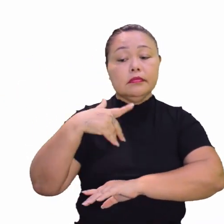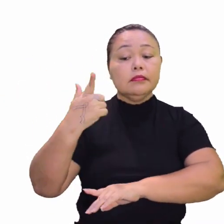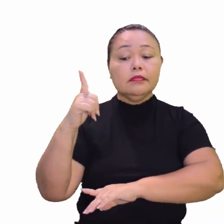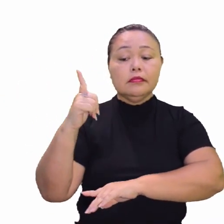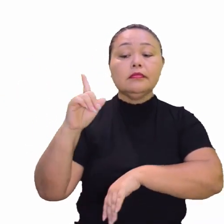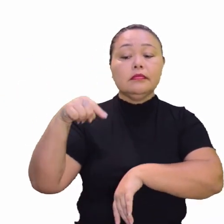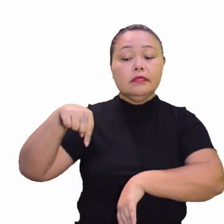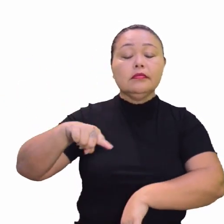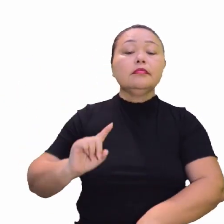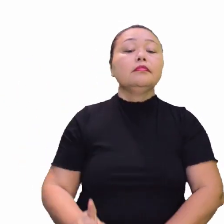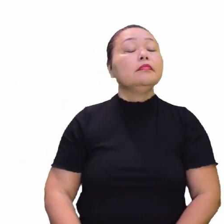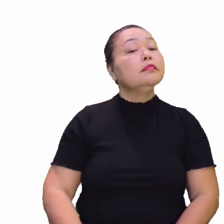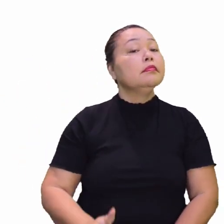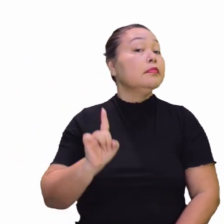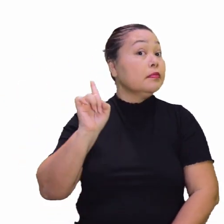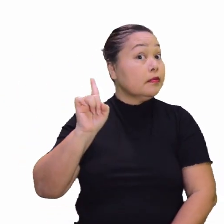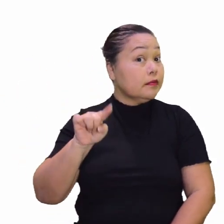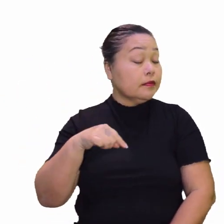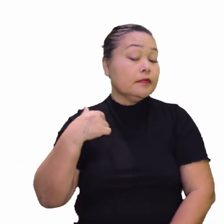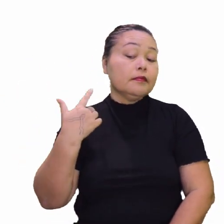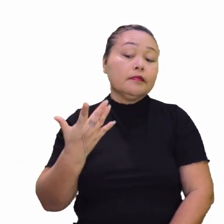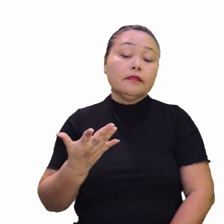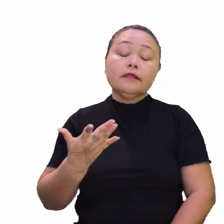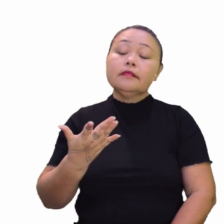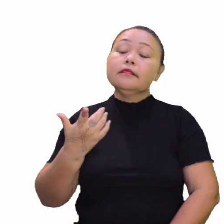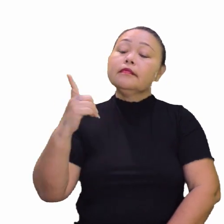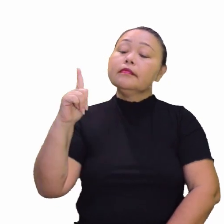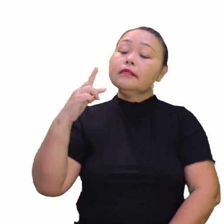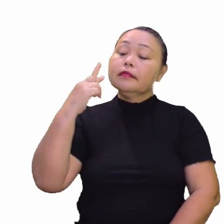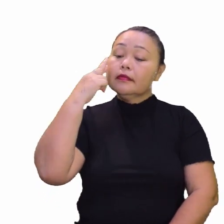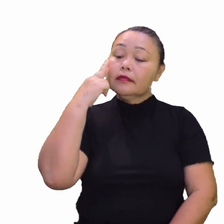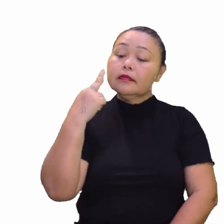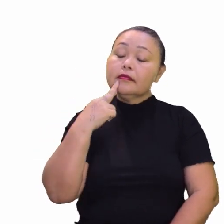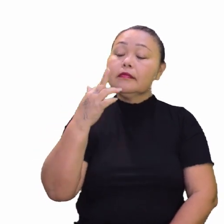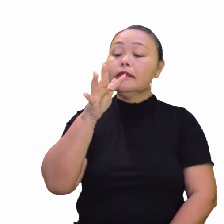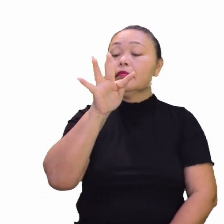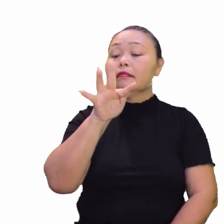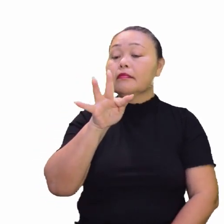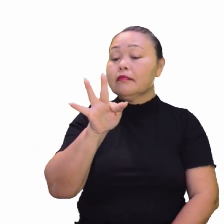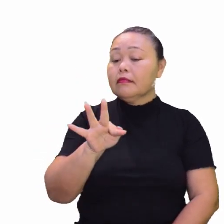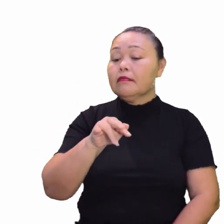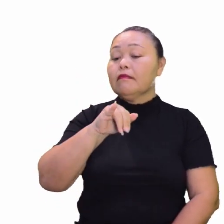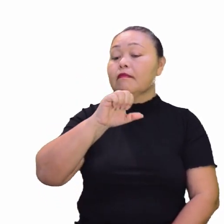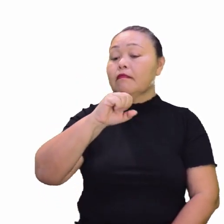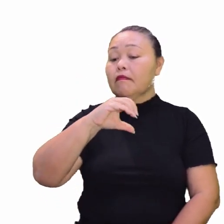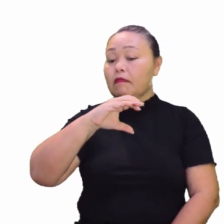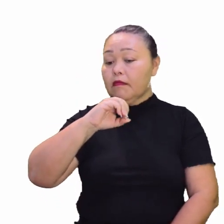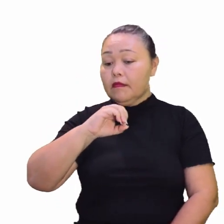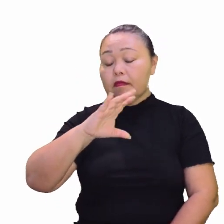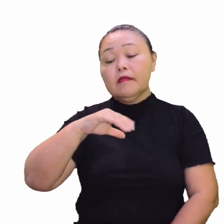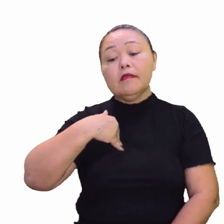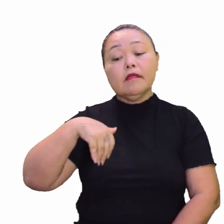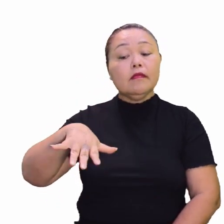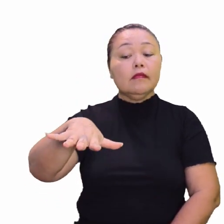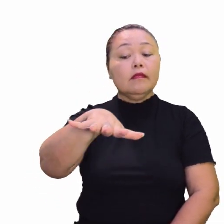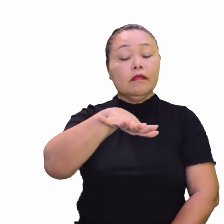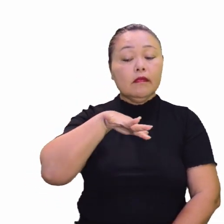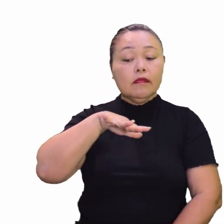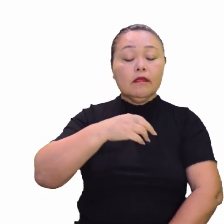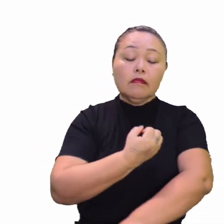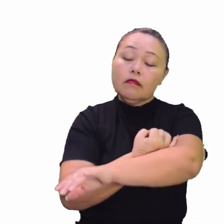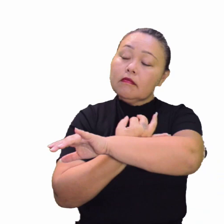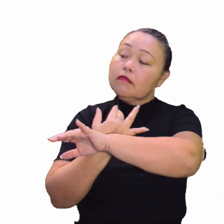geografia física, não é isso? Exato. Então, estamos em geografia física. Nesse caso específico, o meio físico